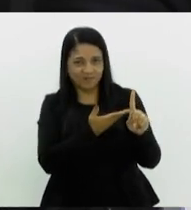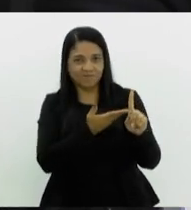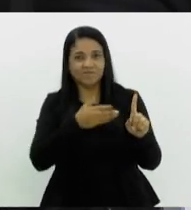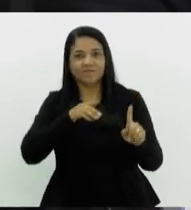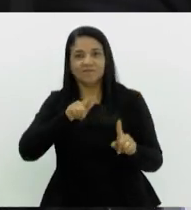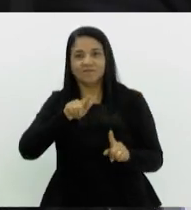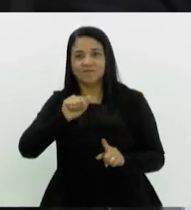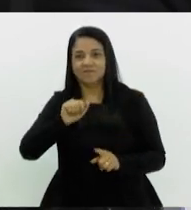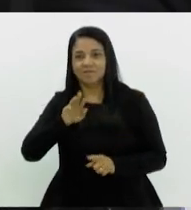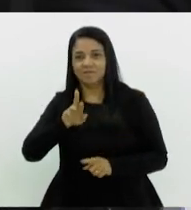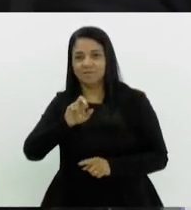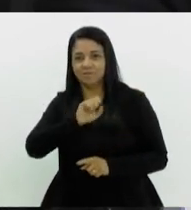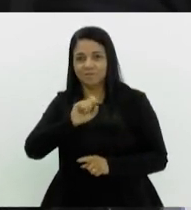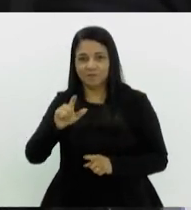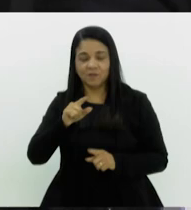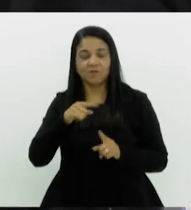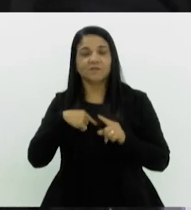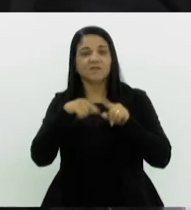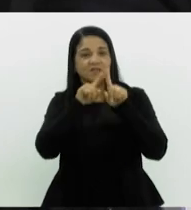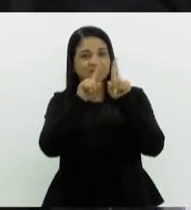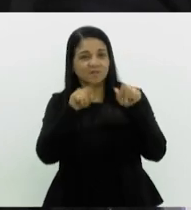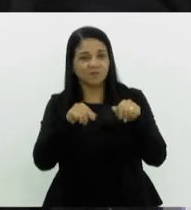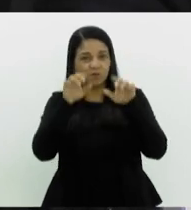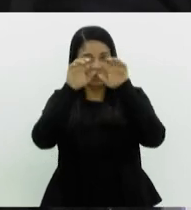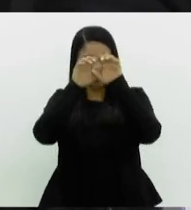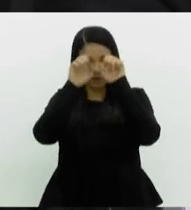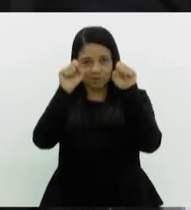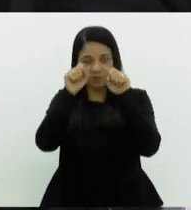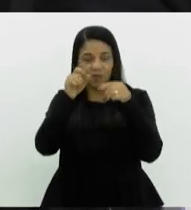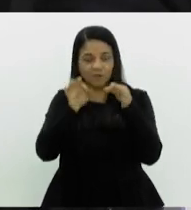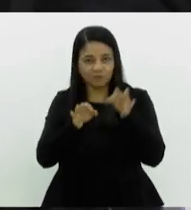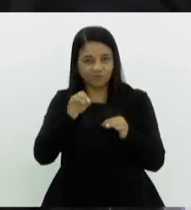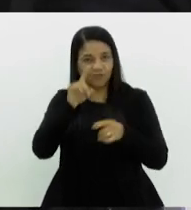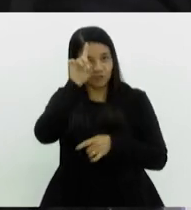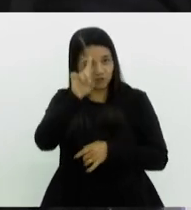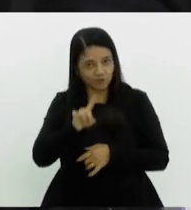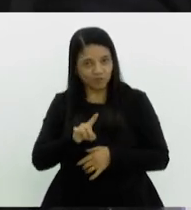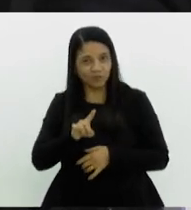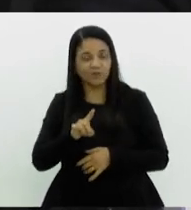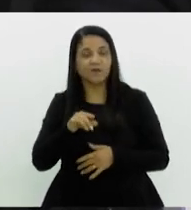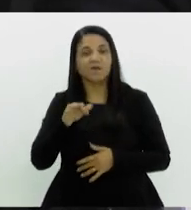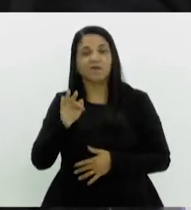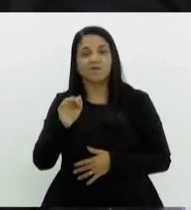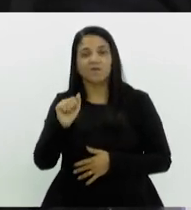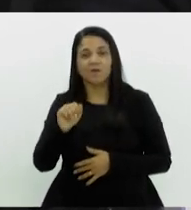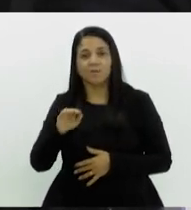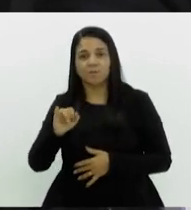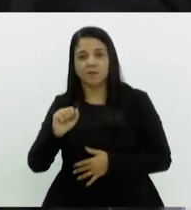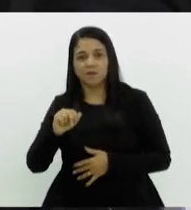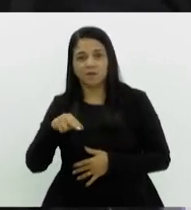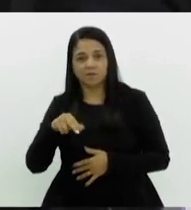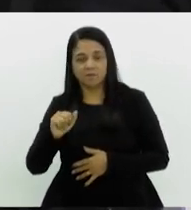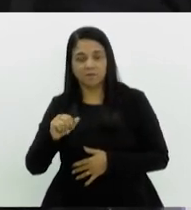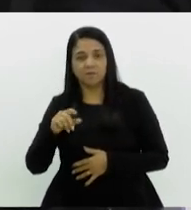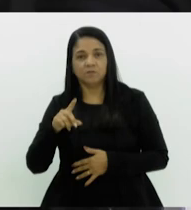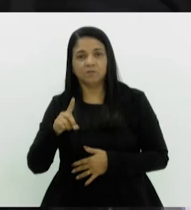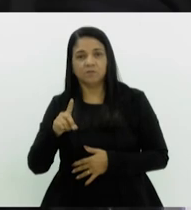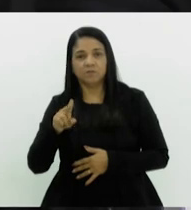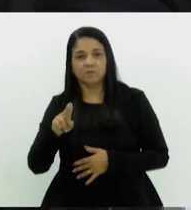que é servidora do nosso tribunal, minha diretora, Fabiana Duarte,